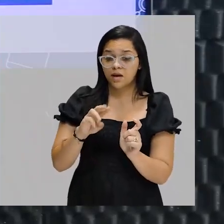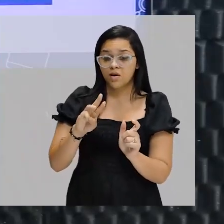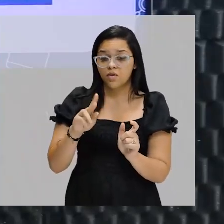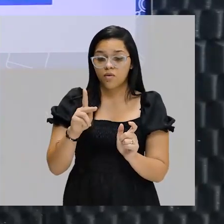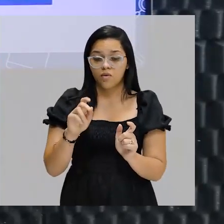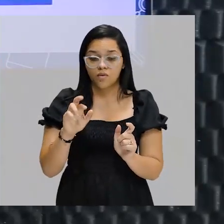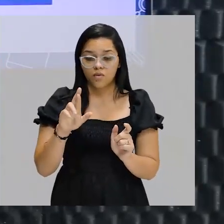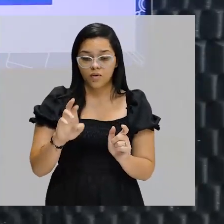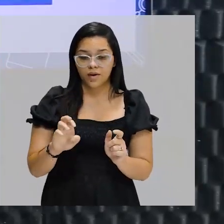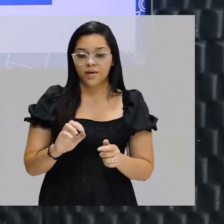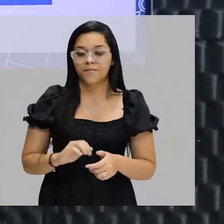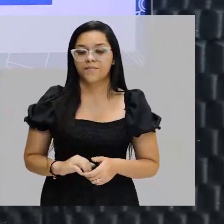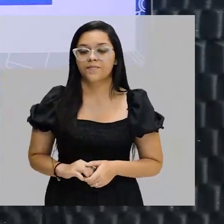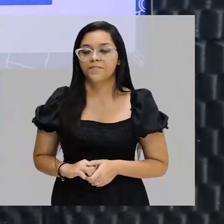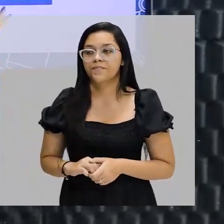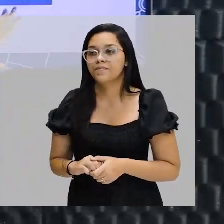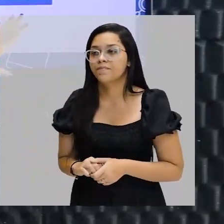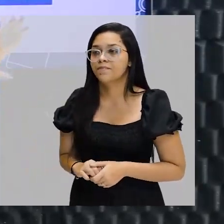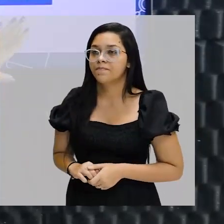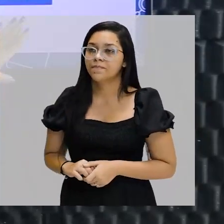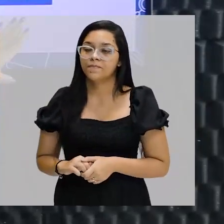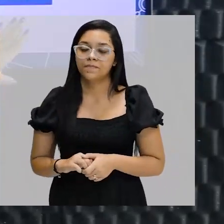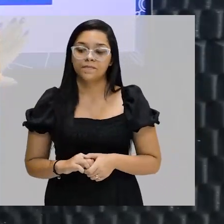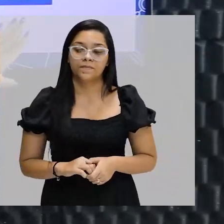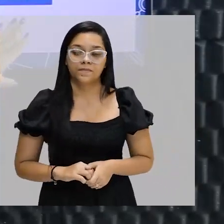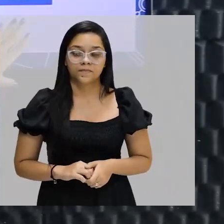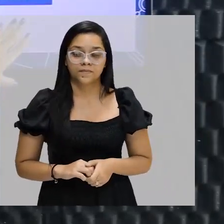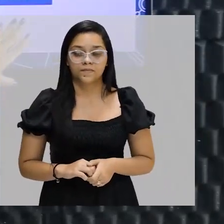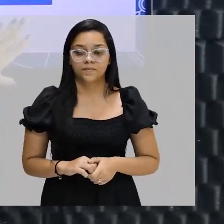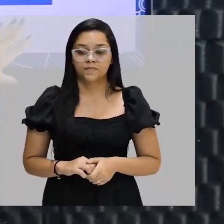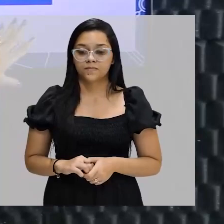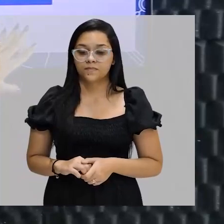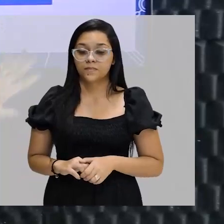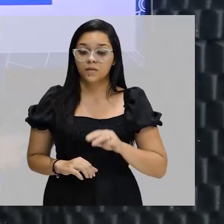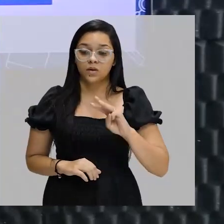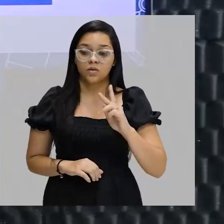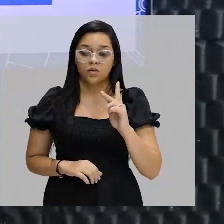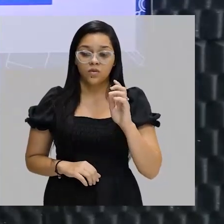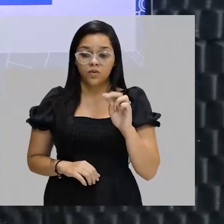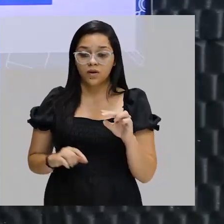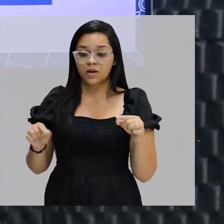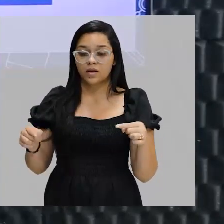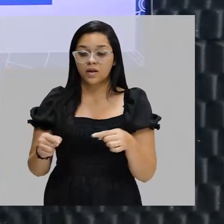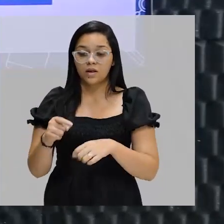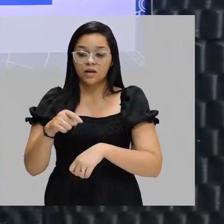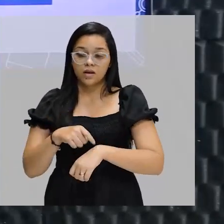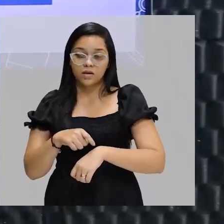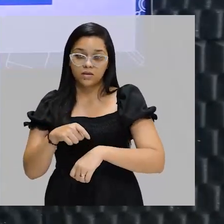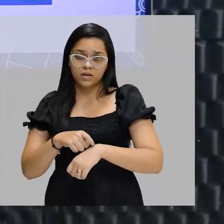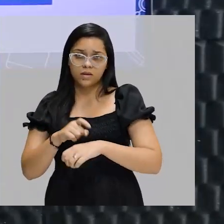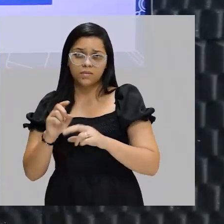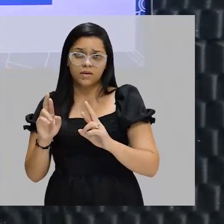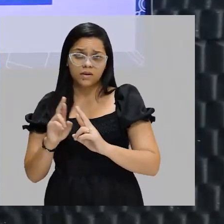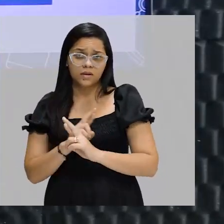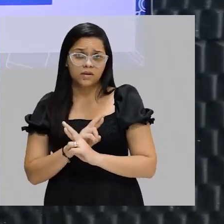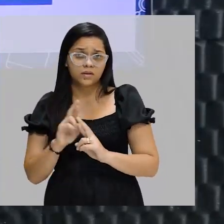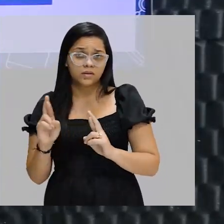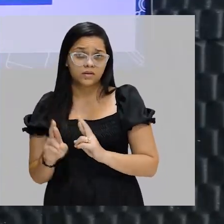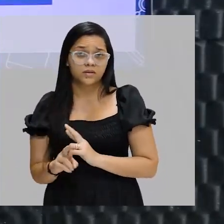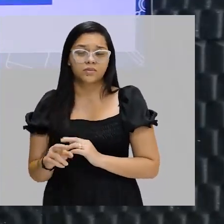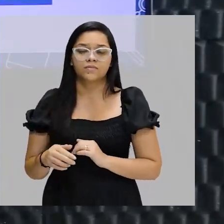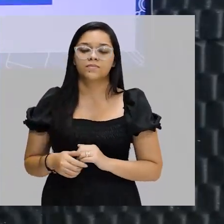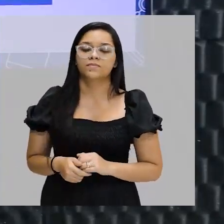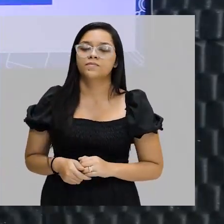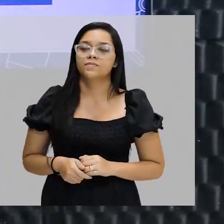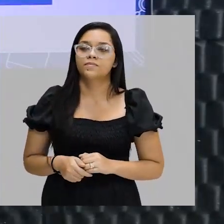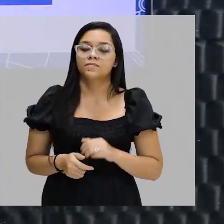where. When é quando você faz referência temporal, quando você faz justamente a ligação considerando um